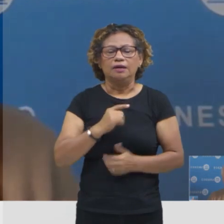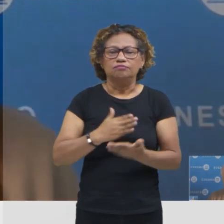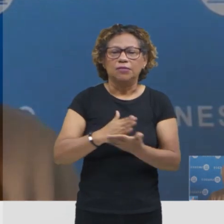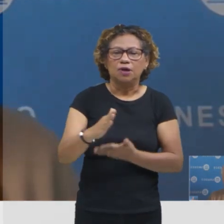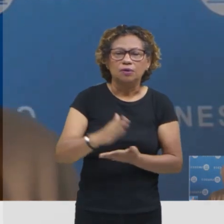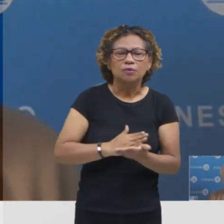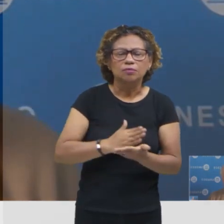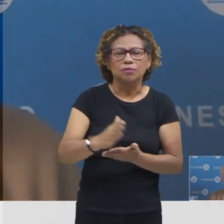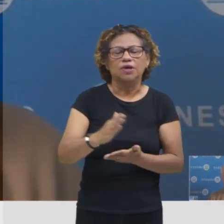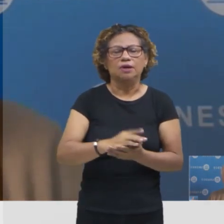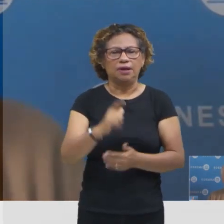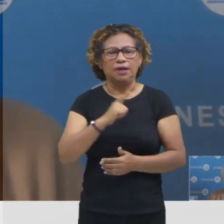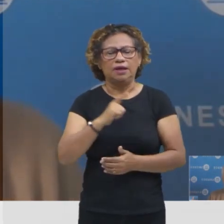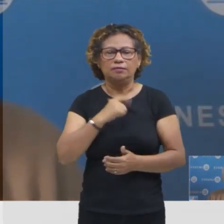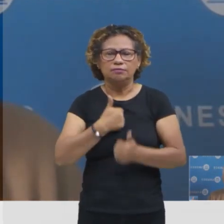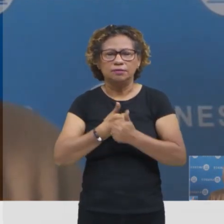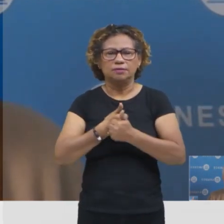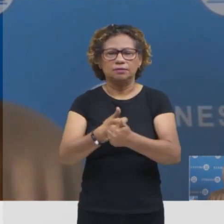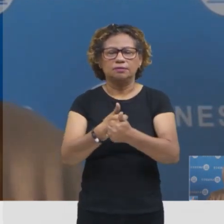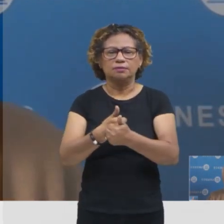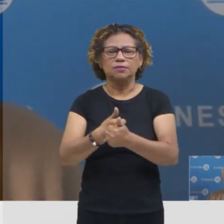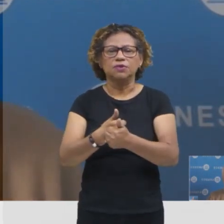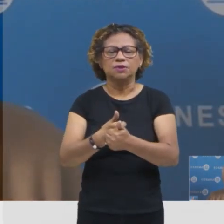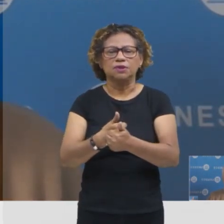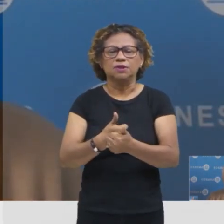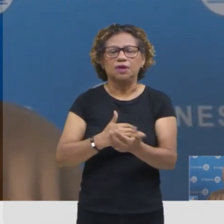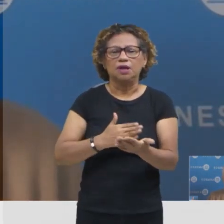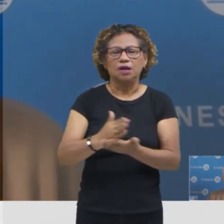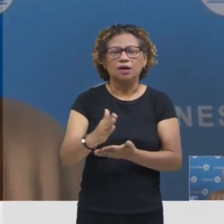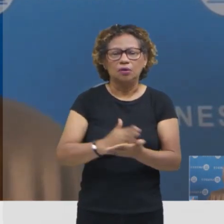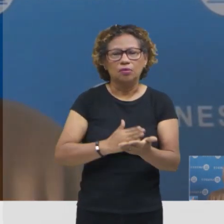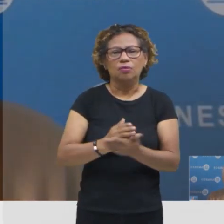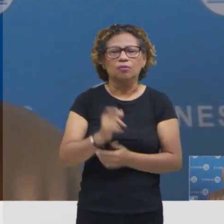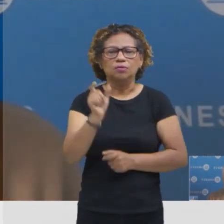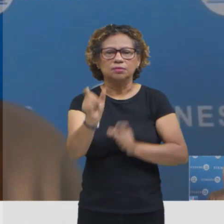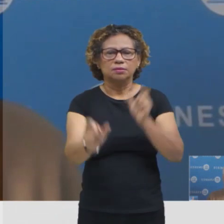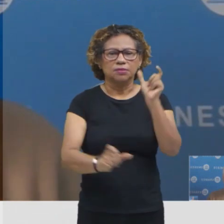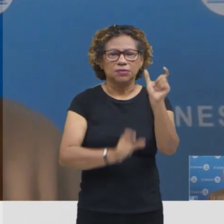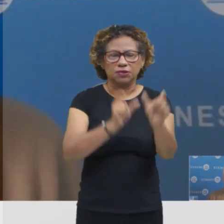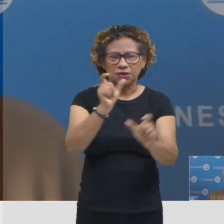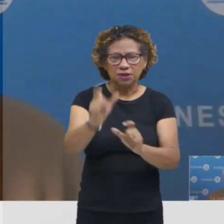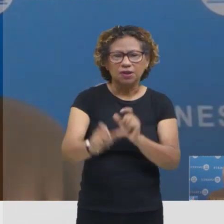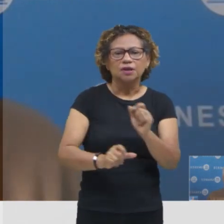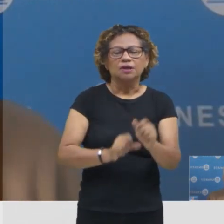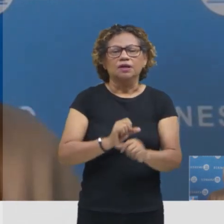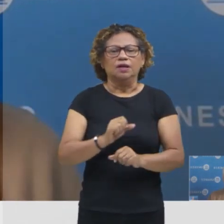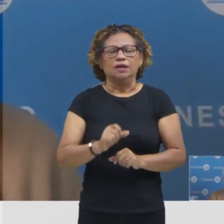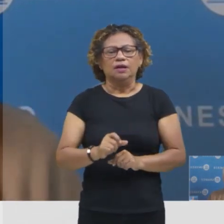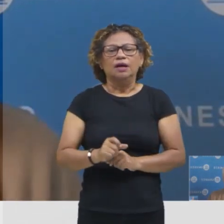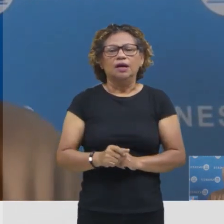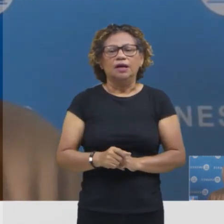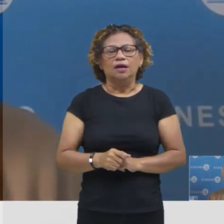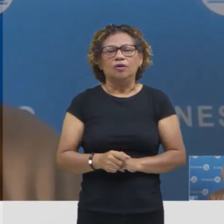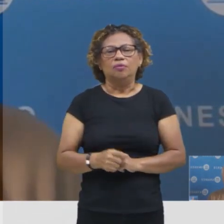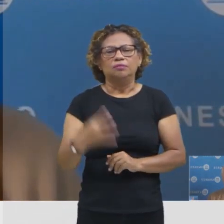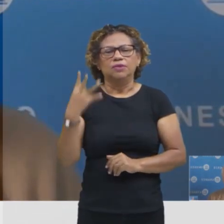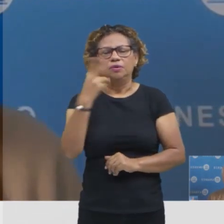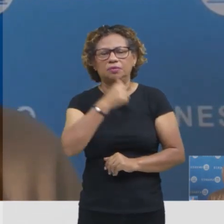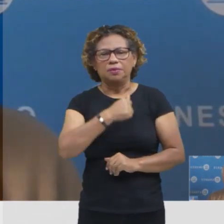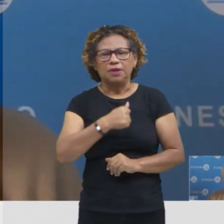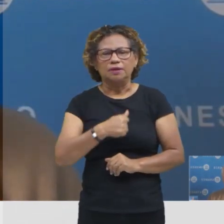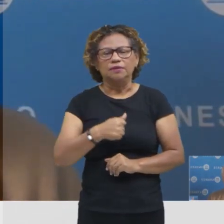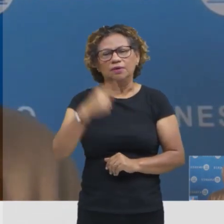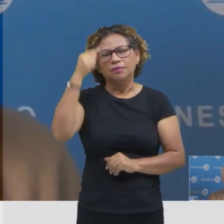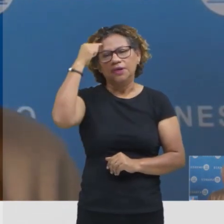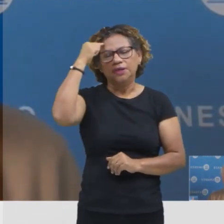a proximidade entre nós. Alguns designam isso pela palavra solidariedade. É uma bela palavra, a ideia